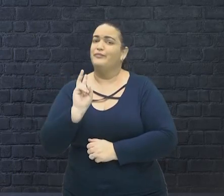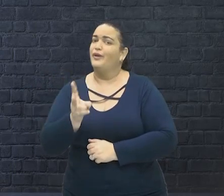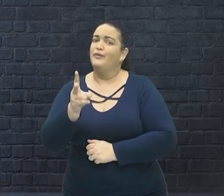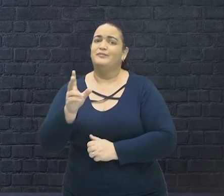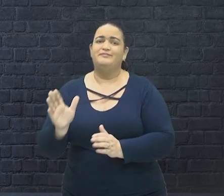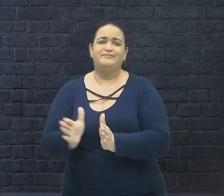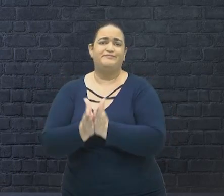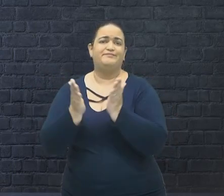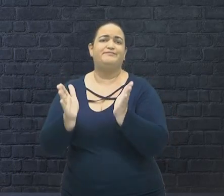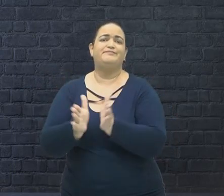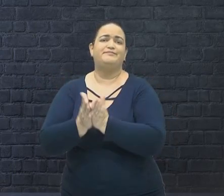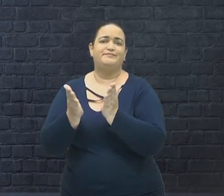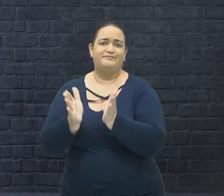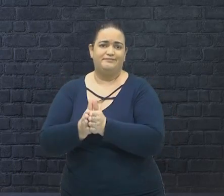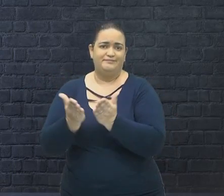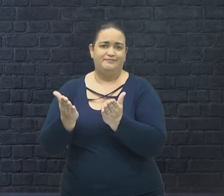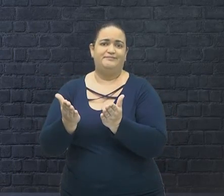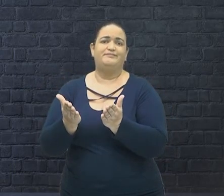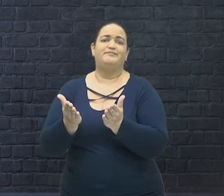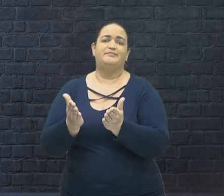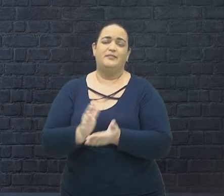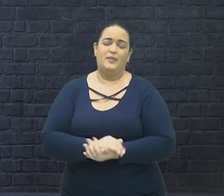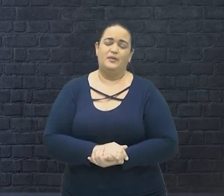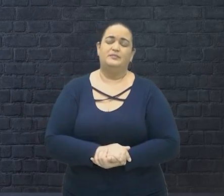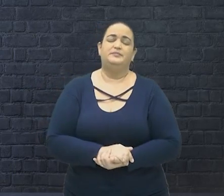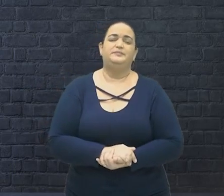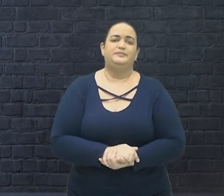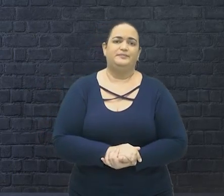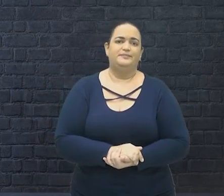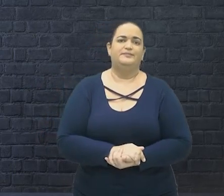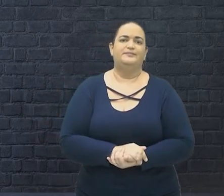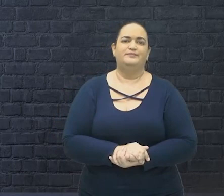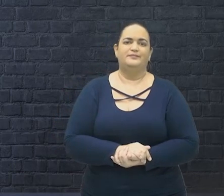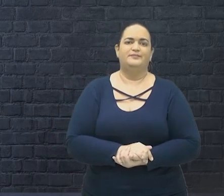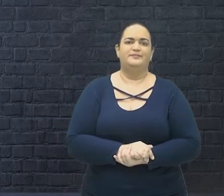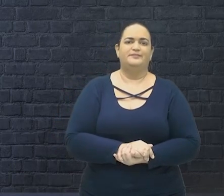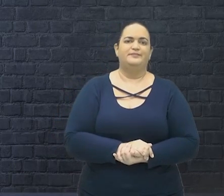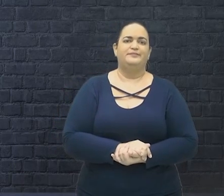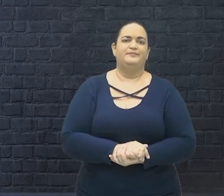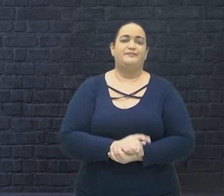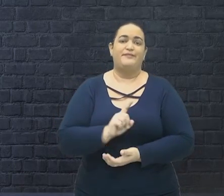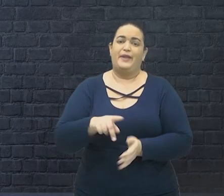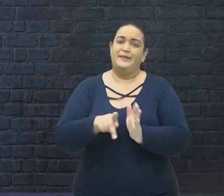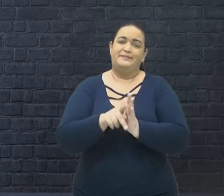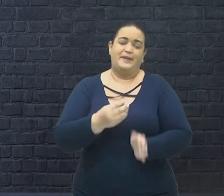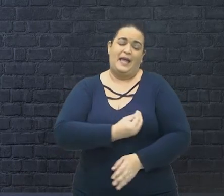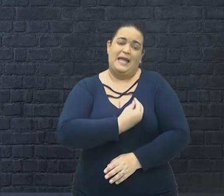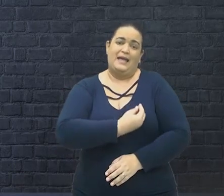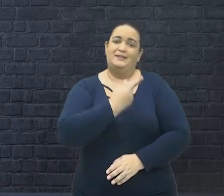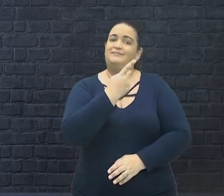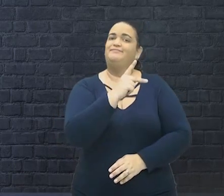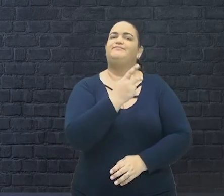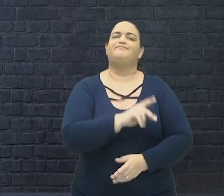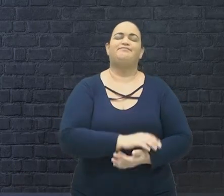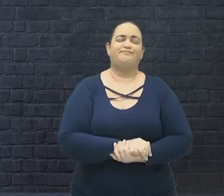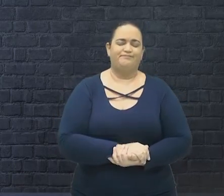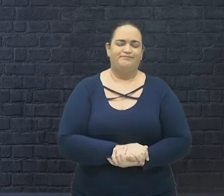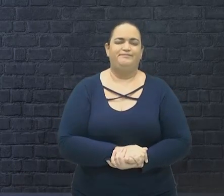1977, pobre, certo? Então, esse é um dos elementos, né,